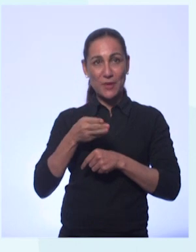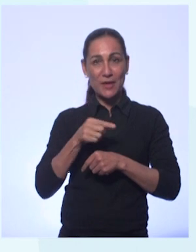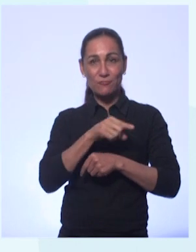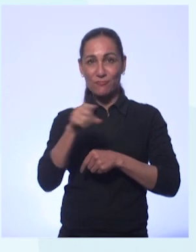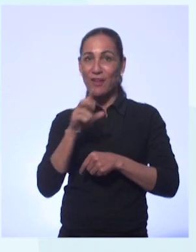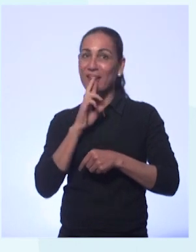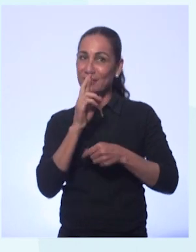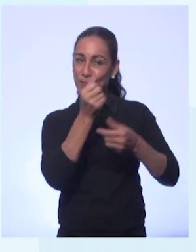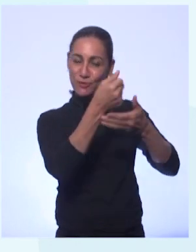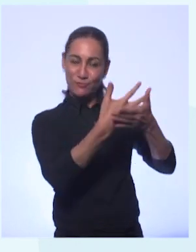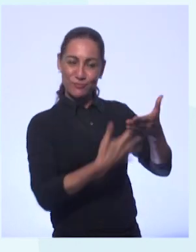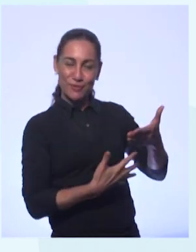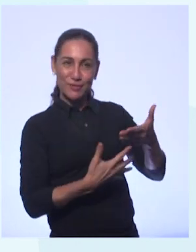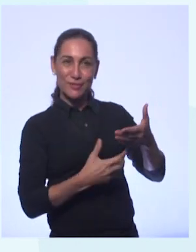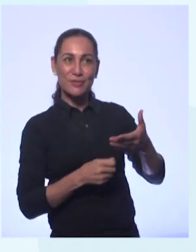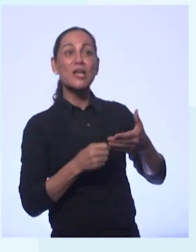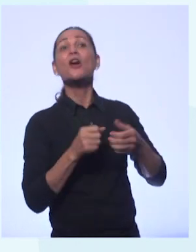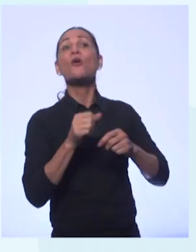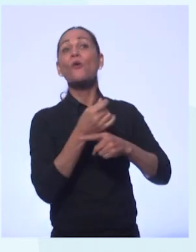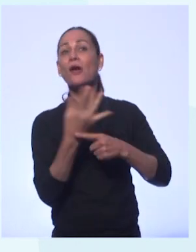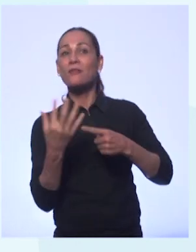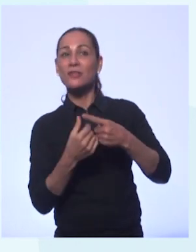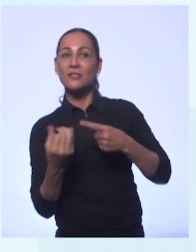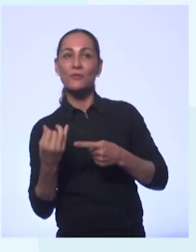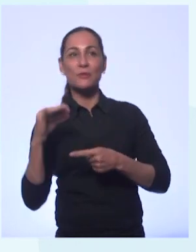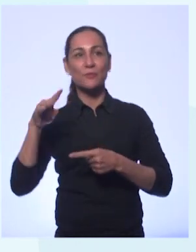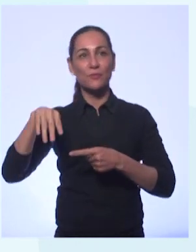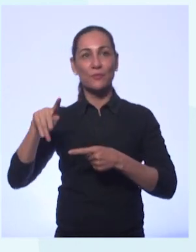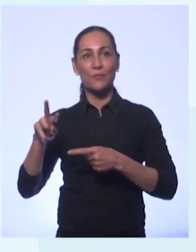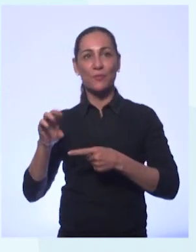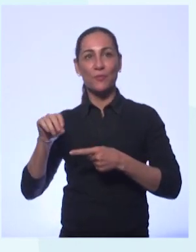a resposta lá pra gente no chat. Qual é a fração imprópria?